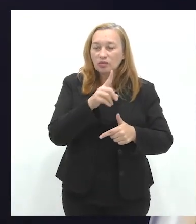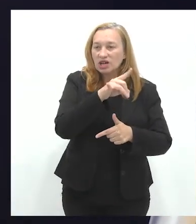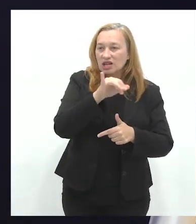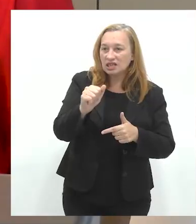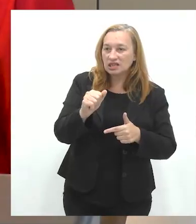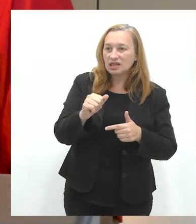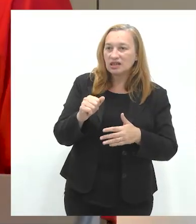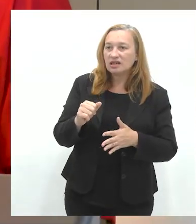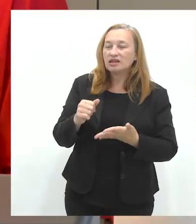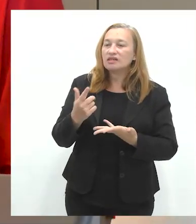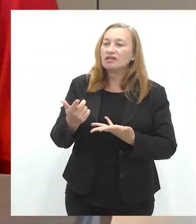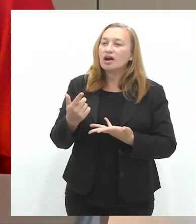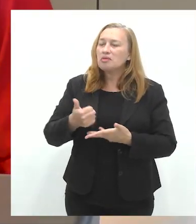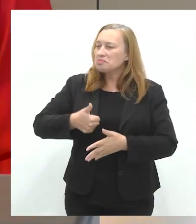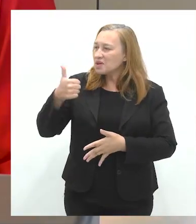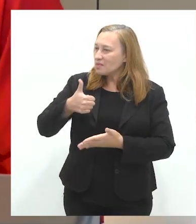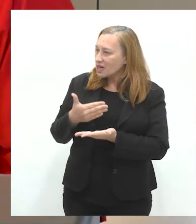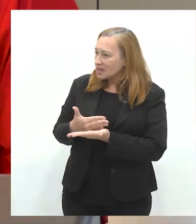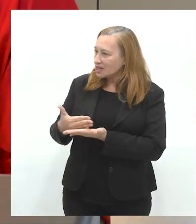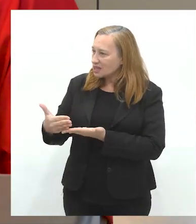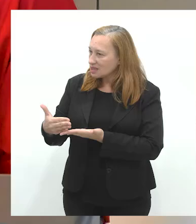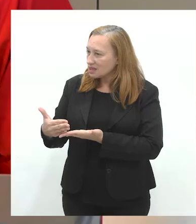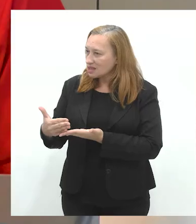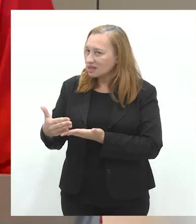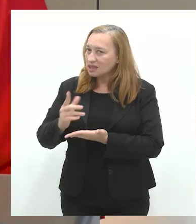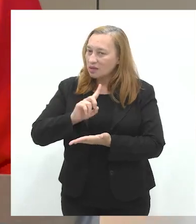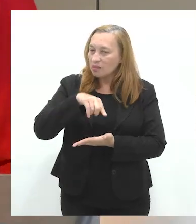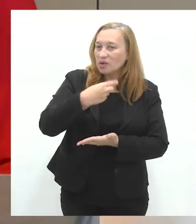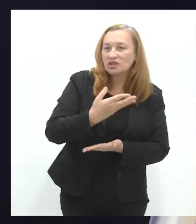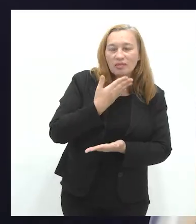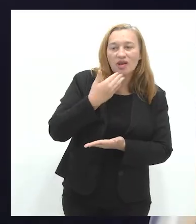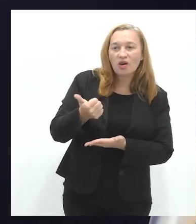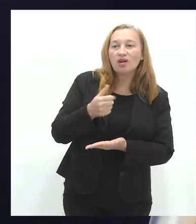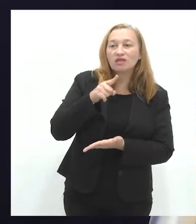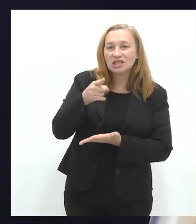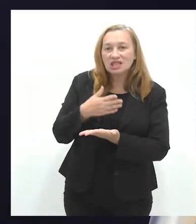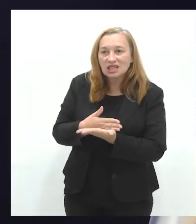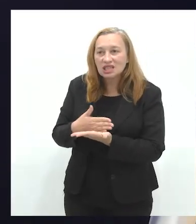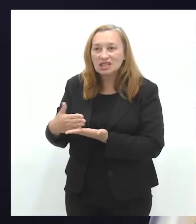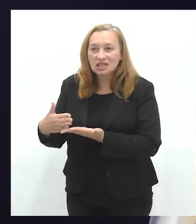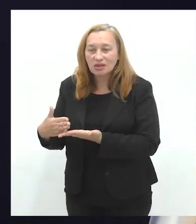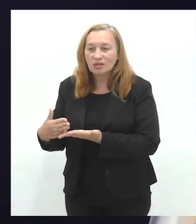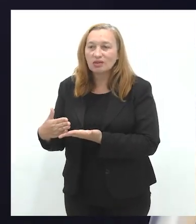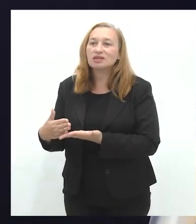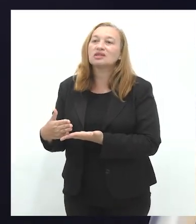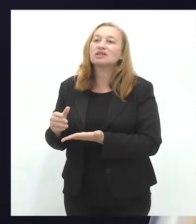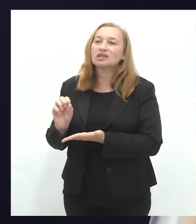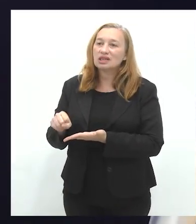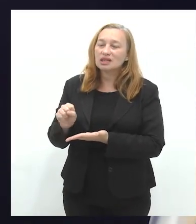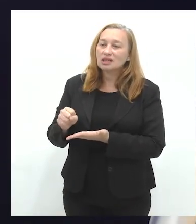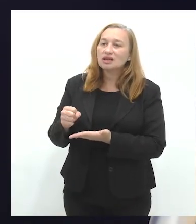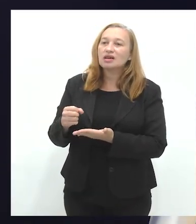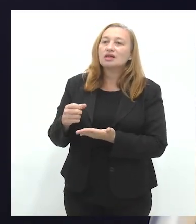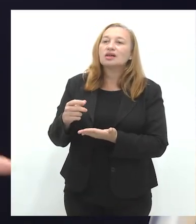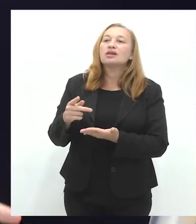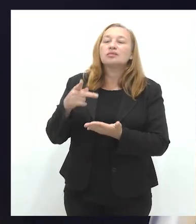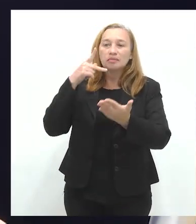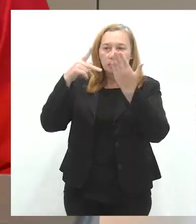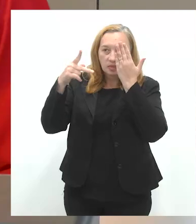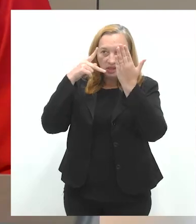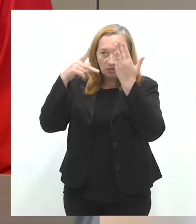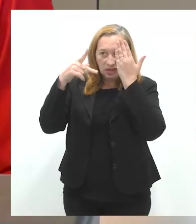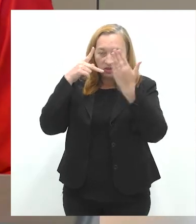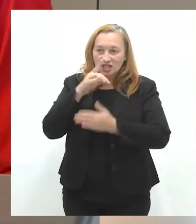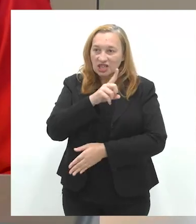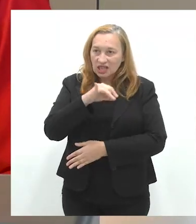era Me faz lembrar da trend. Primeiro a gente começa, depois a gente melhora, né? isso aí. Então você começou assim, E na na verdade, psicopedagogia